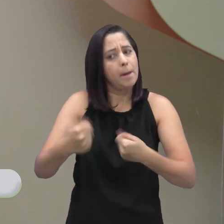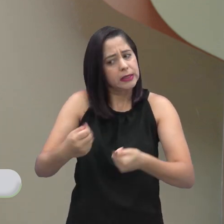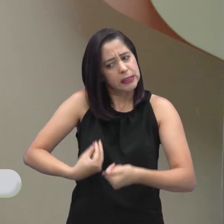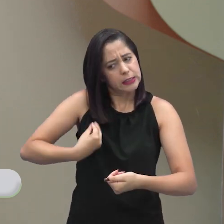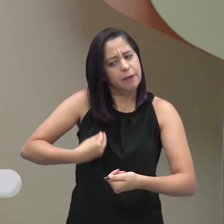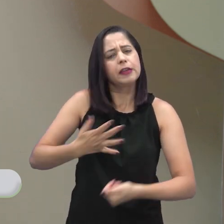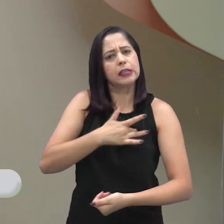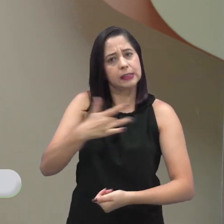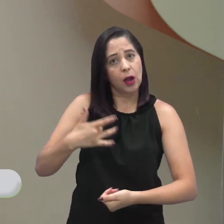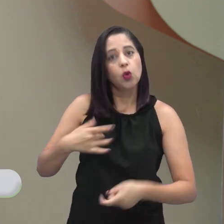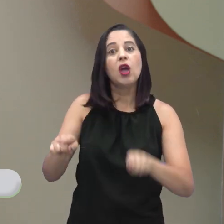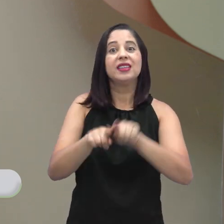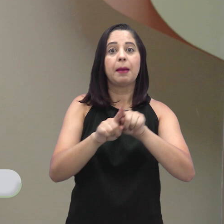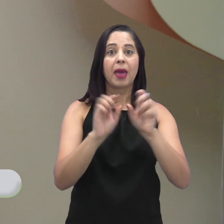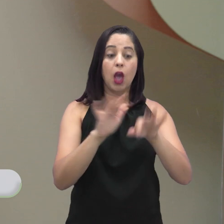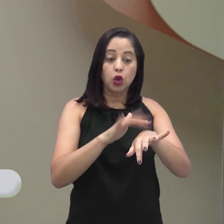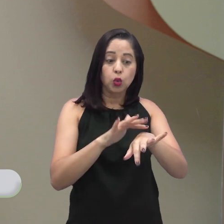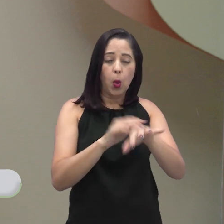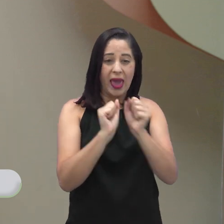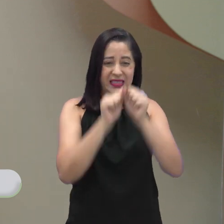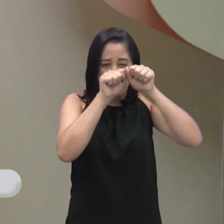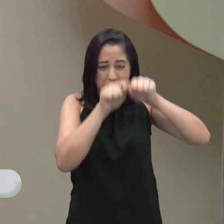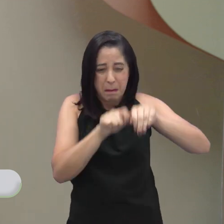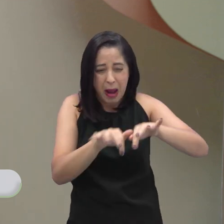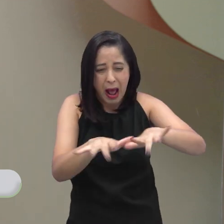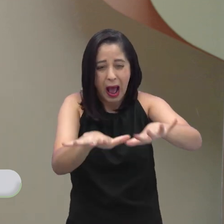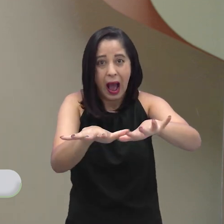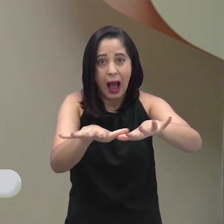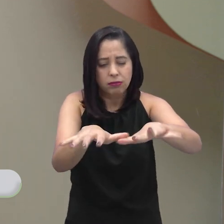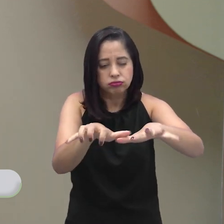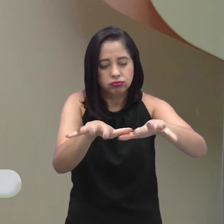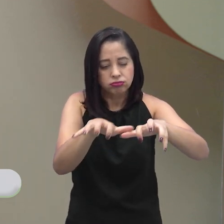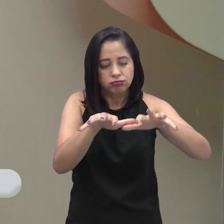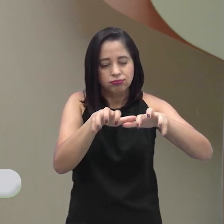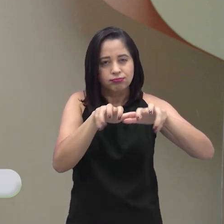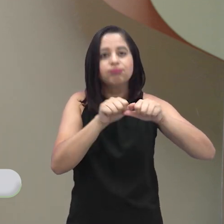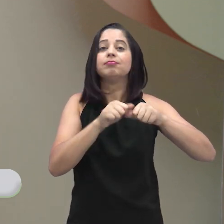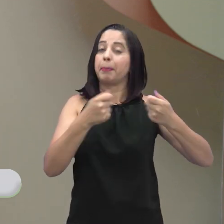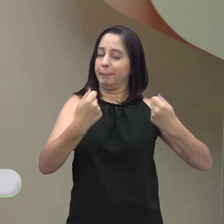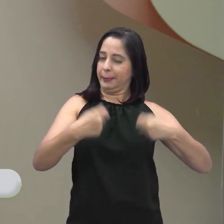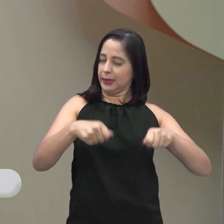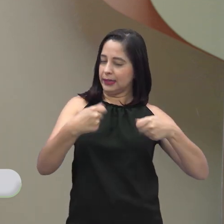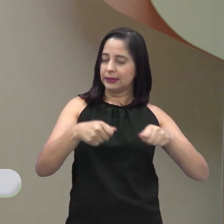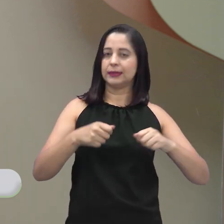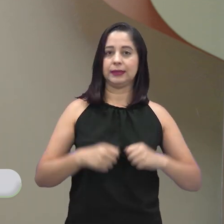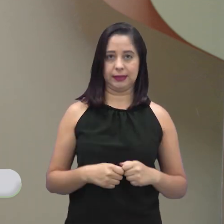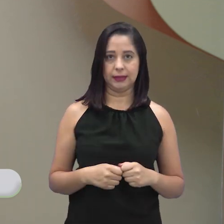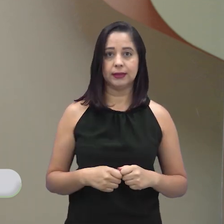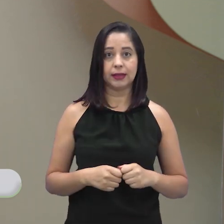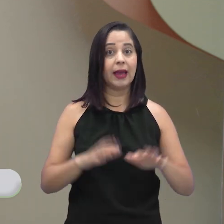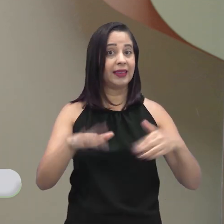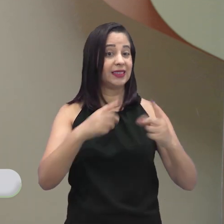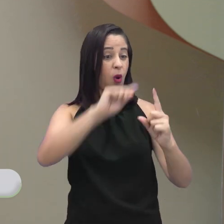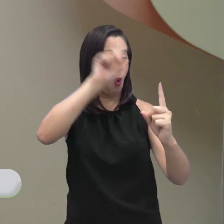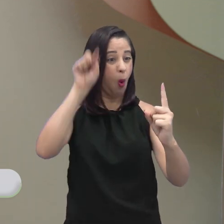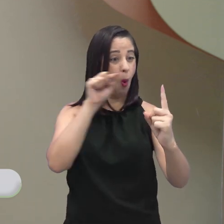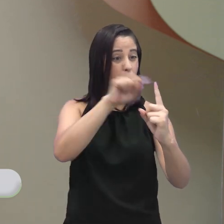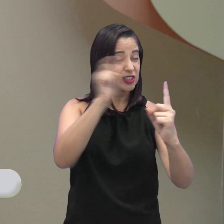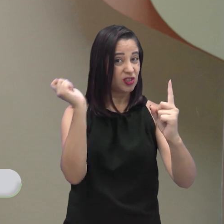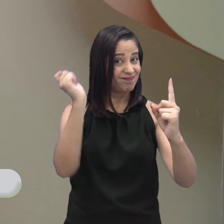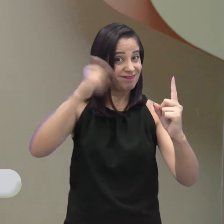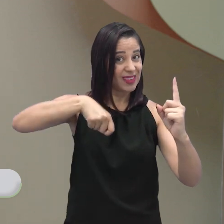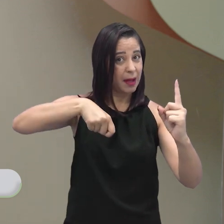as epidemias, né, e doenças transmissíveis e não transmissíveis. E para alcançar esses objetivos também é